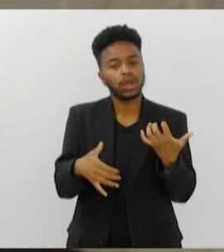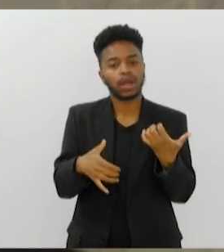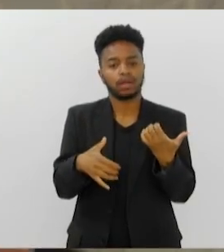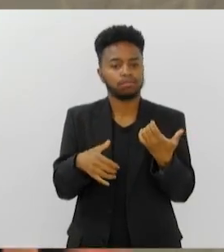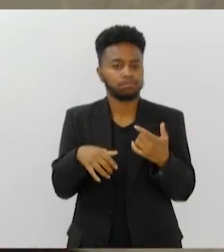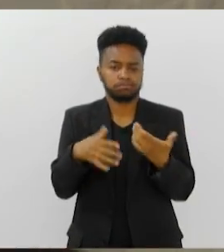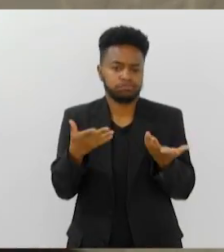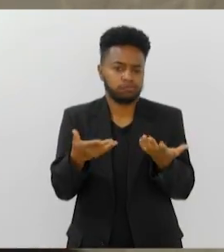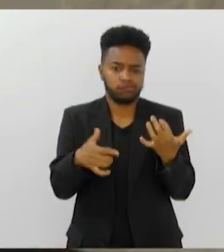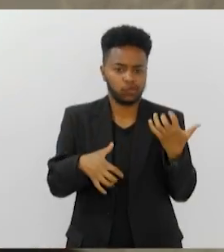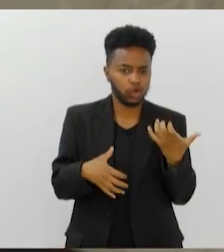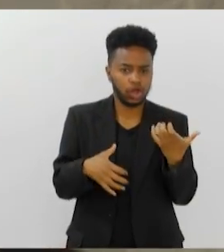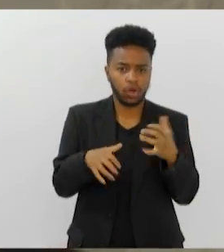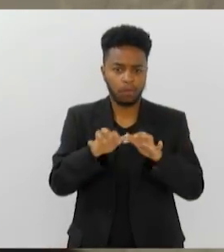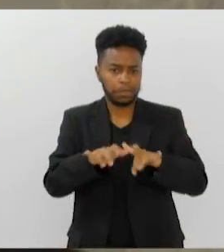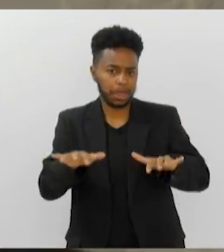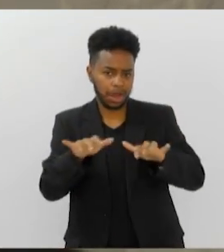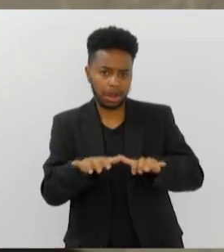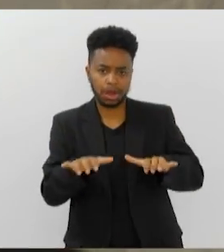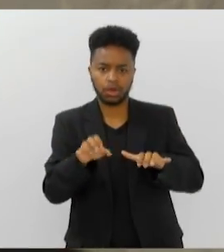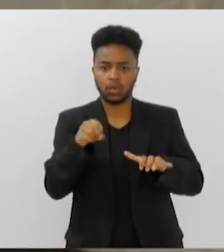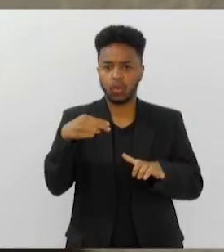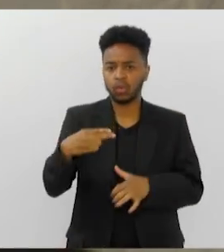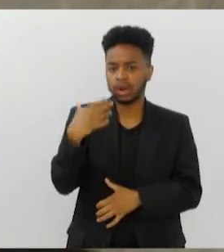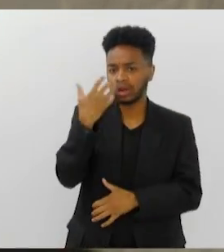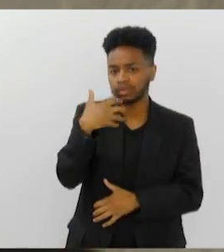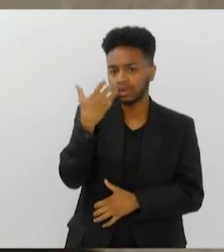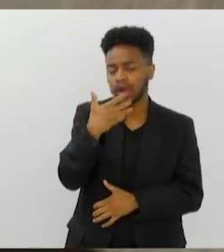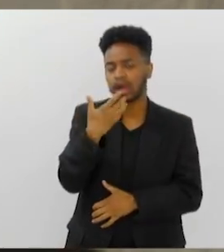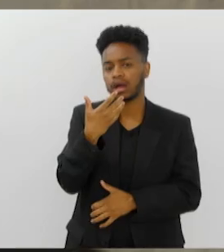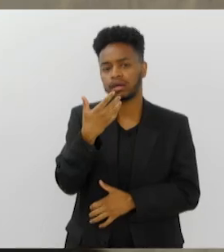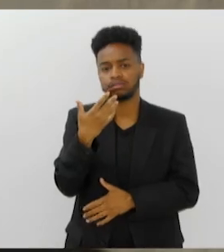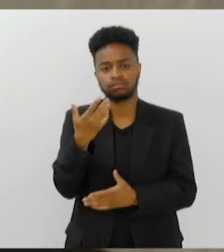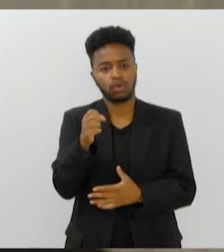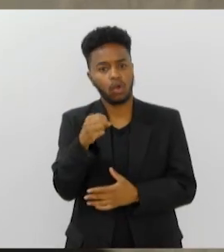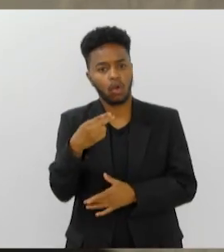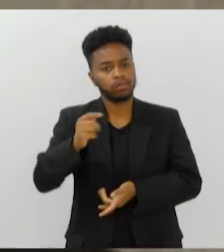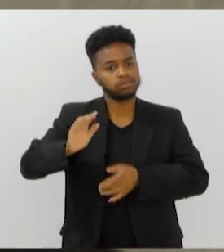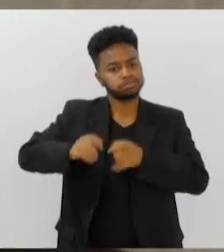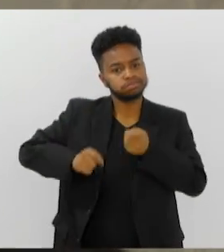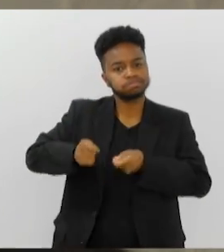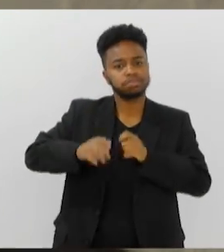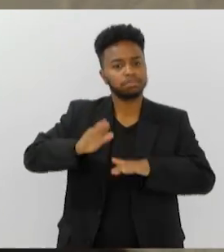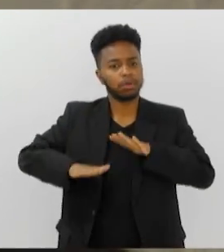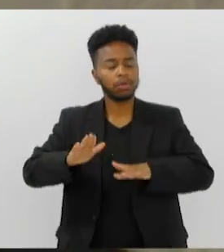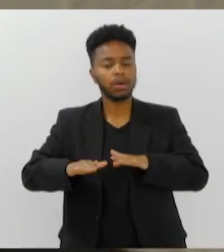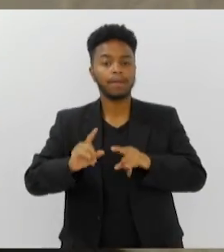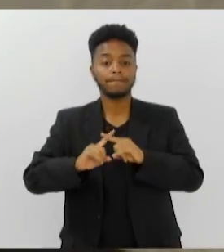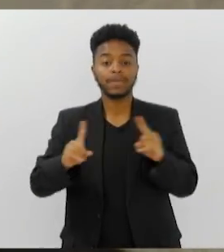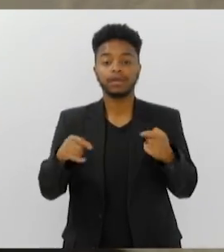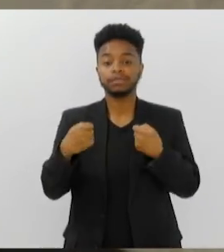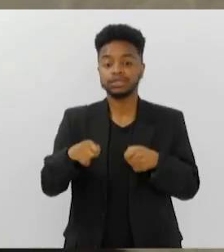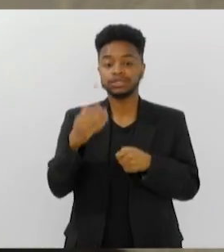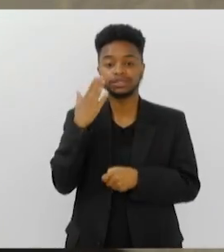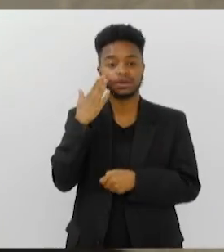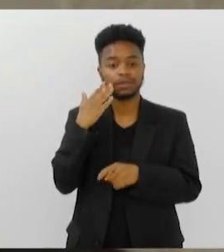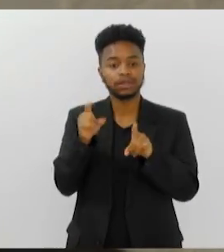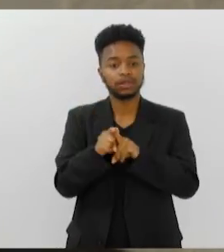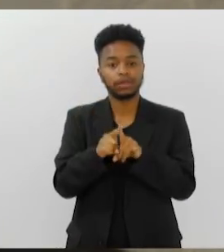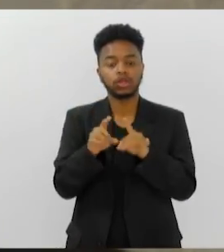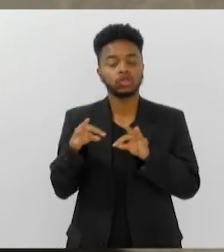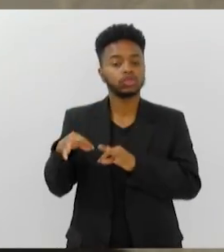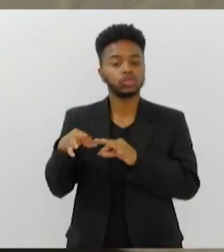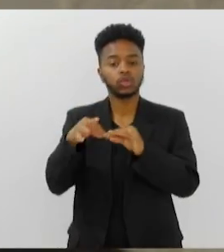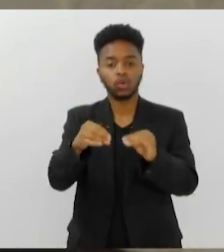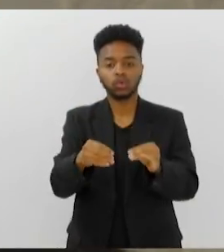seja ele violão, seja ele piano, seja cantar, seja percussão. E ele precisa também dominar todas as competências